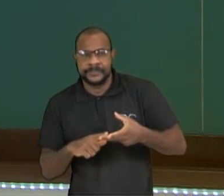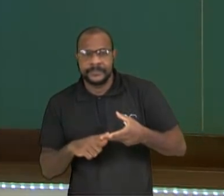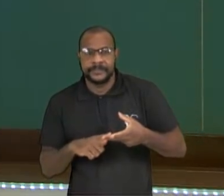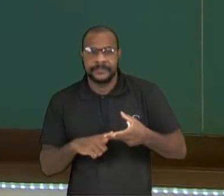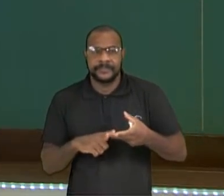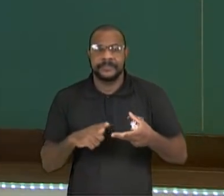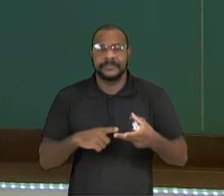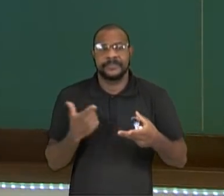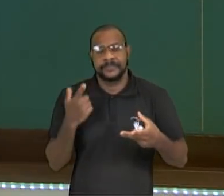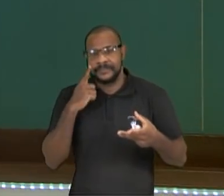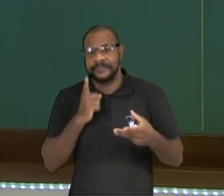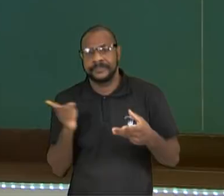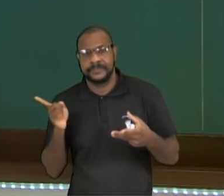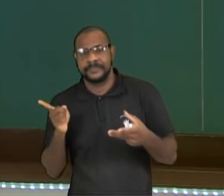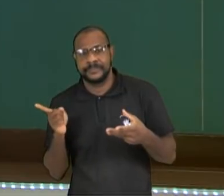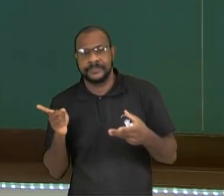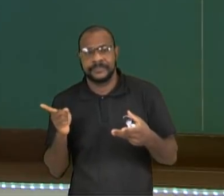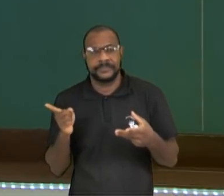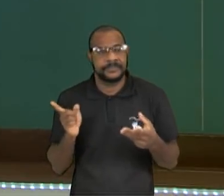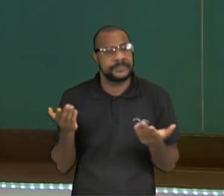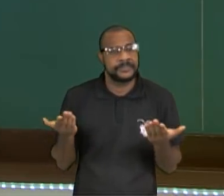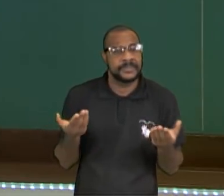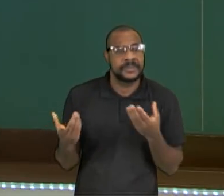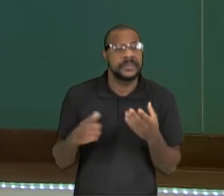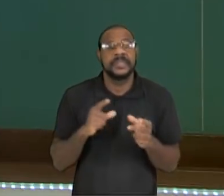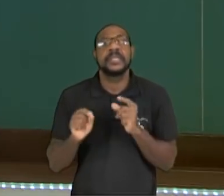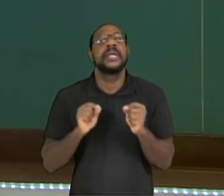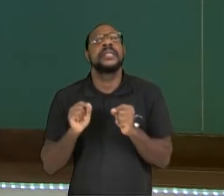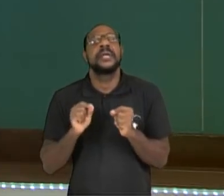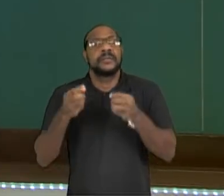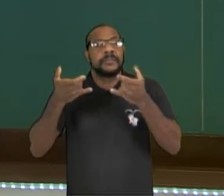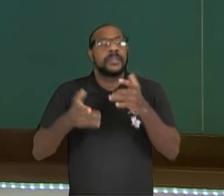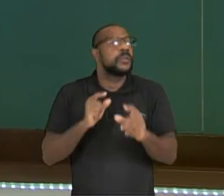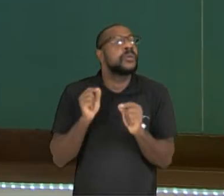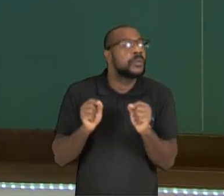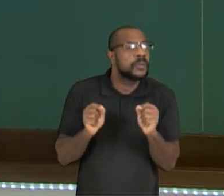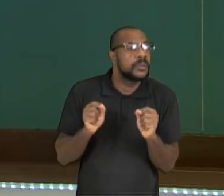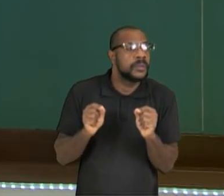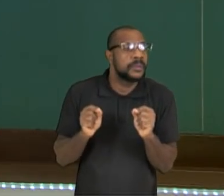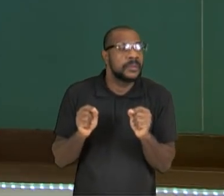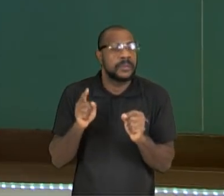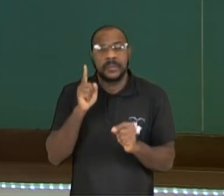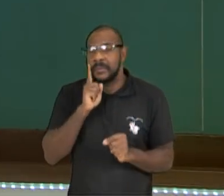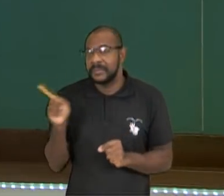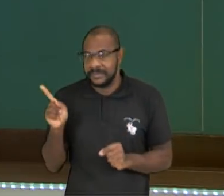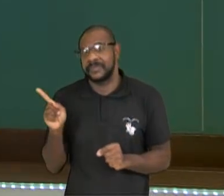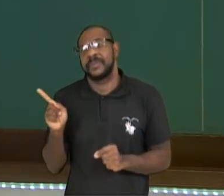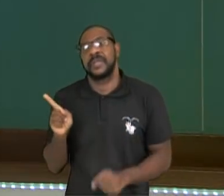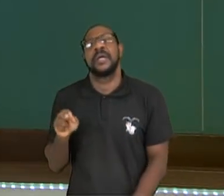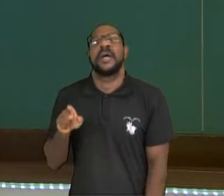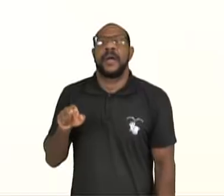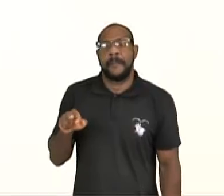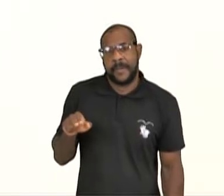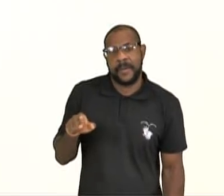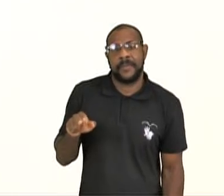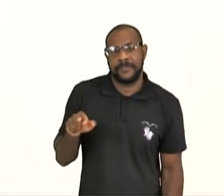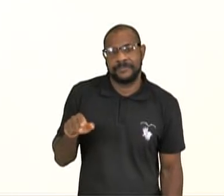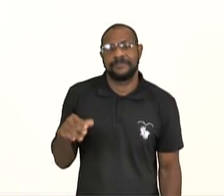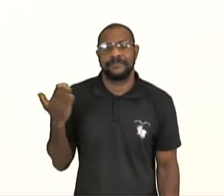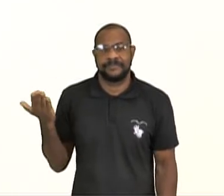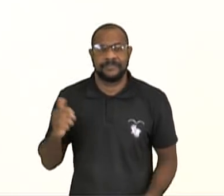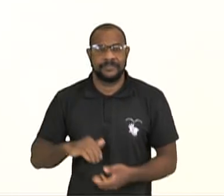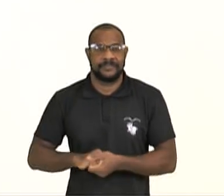big school, né? Então, uma escola grande. E está falando do brother. Então, de quem ela fala no